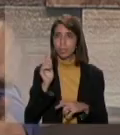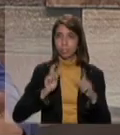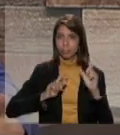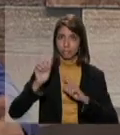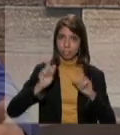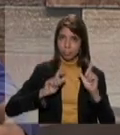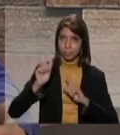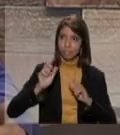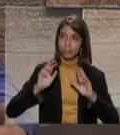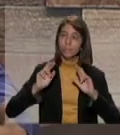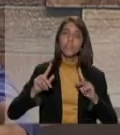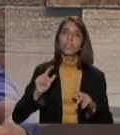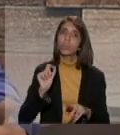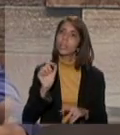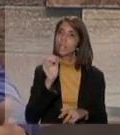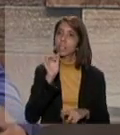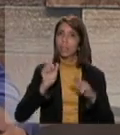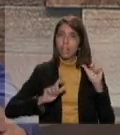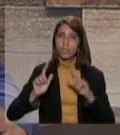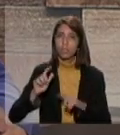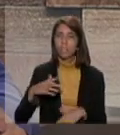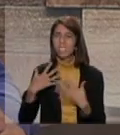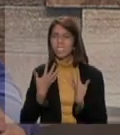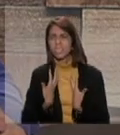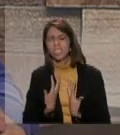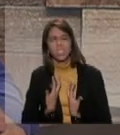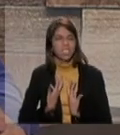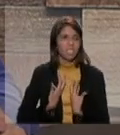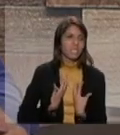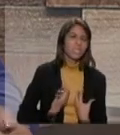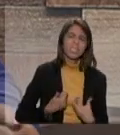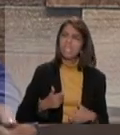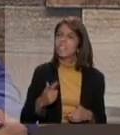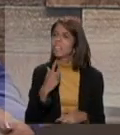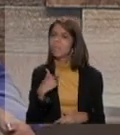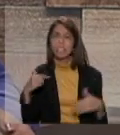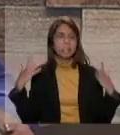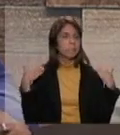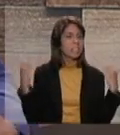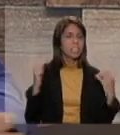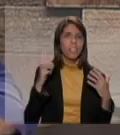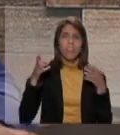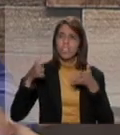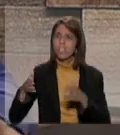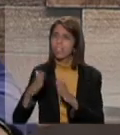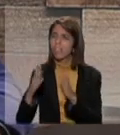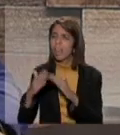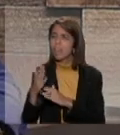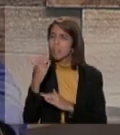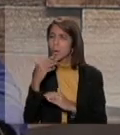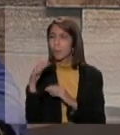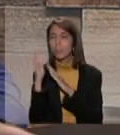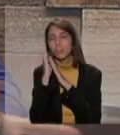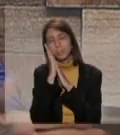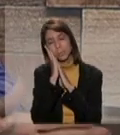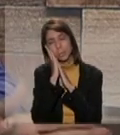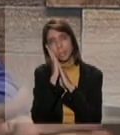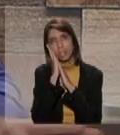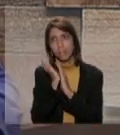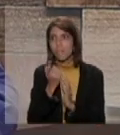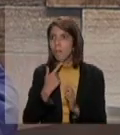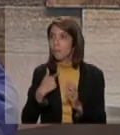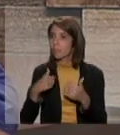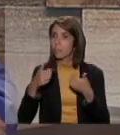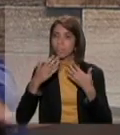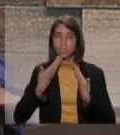da televisão, a diferença é tão engraçada, eu saio da televisão me arrastando. Eu não vou para lugar nenhum, eu quero chegar na minha casa, tomar um banho, jantar e dormir.